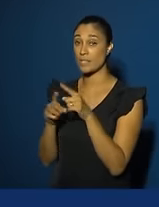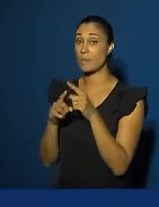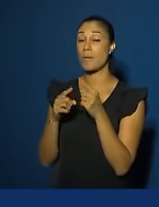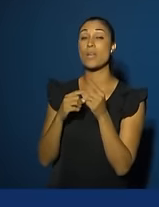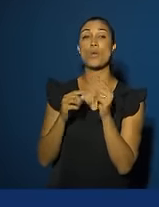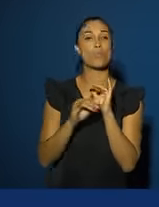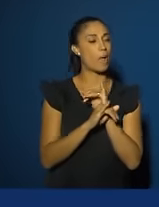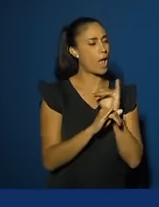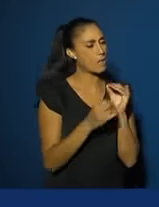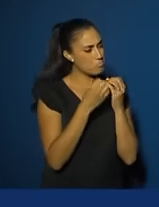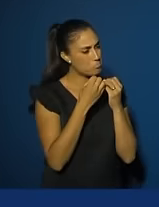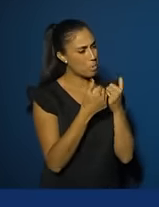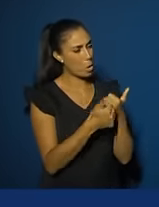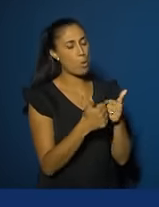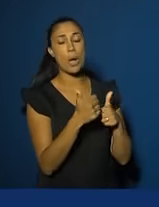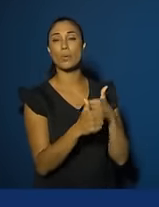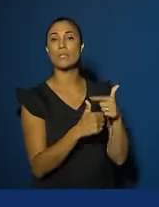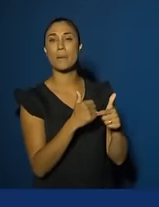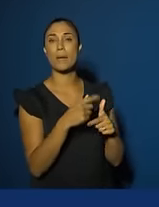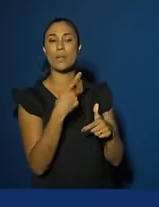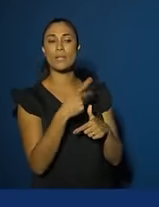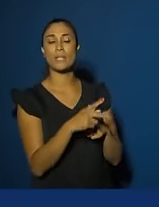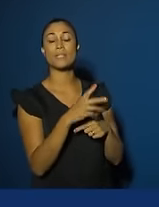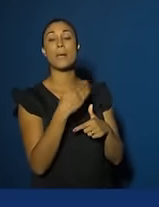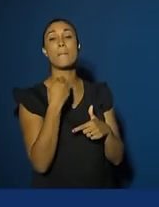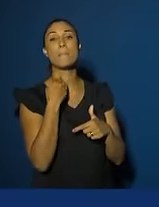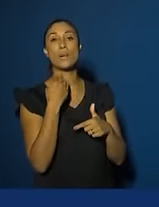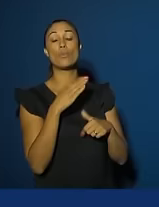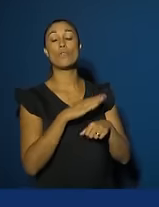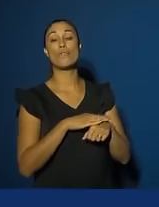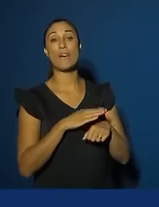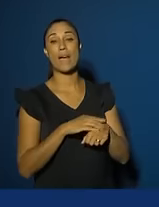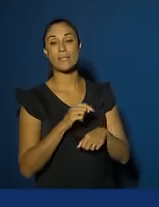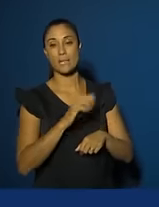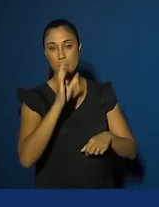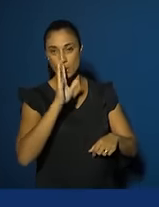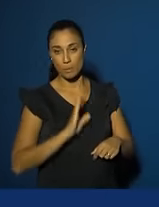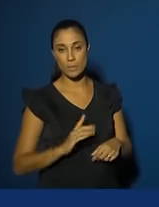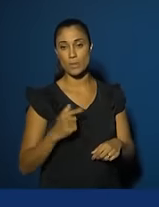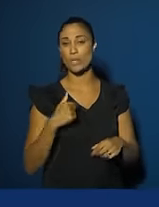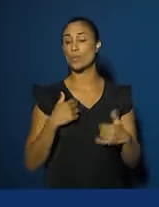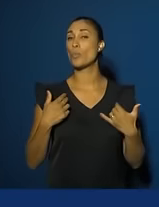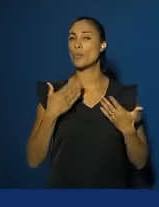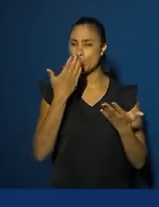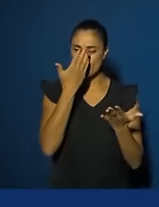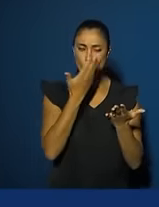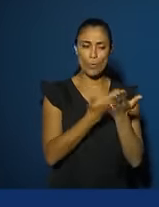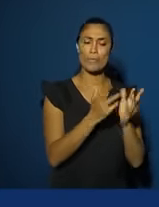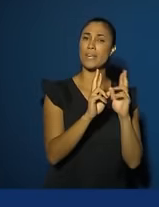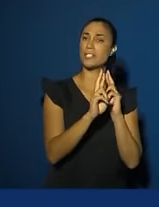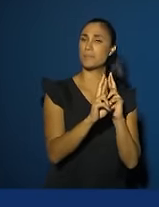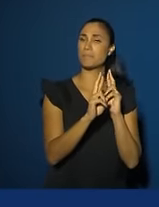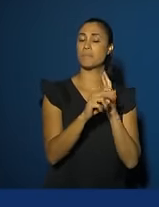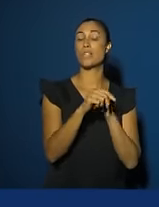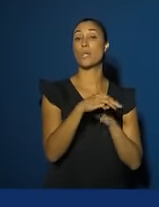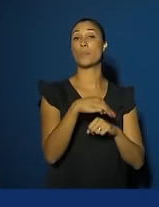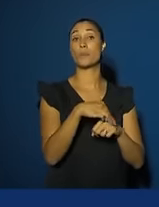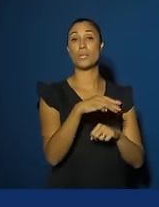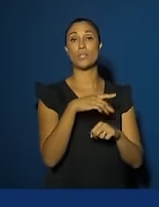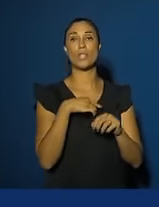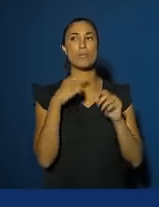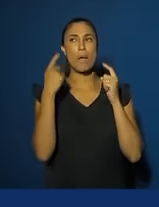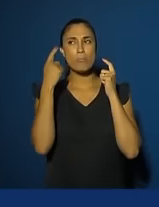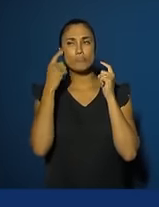elogios ao trabalho que o BS fez e faz pelo Brasil e eu tô muito confiante que o Mercadante tá com uma